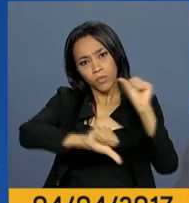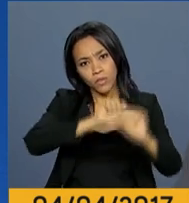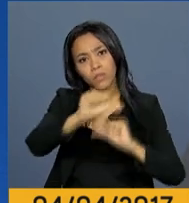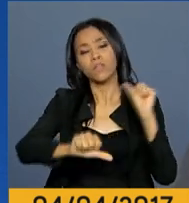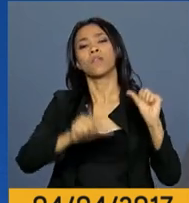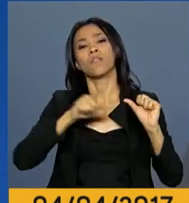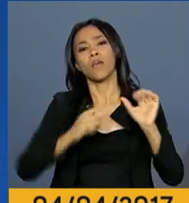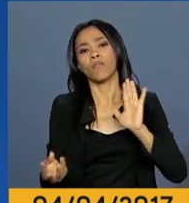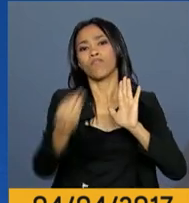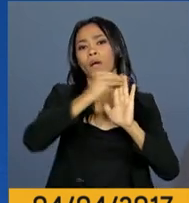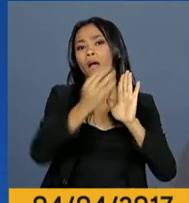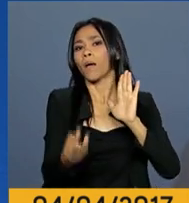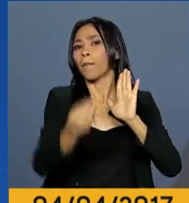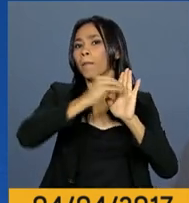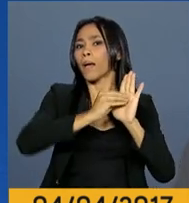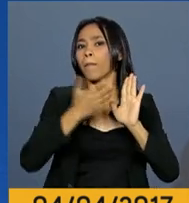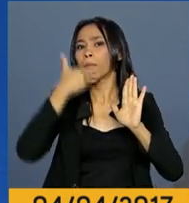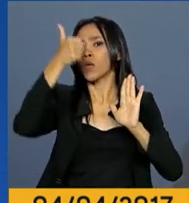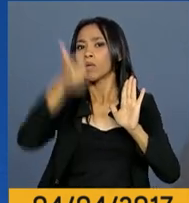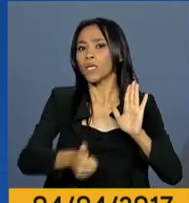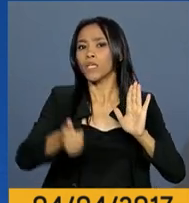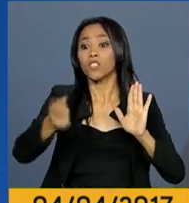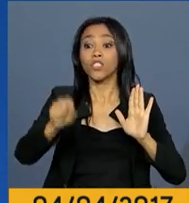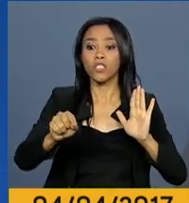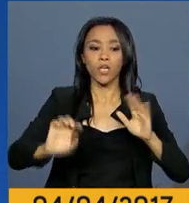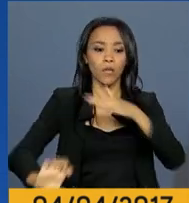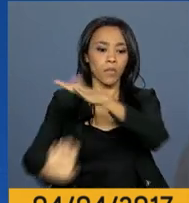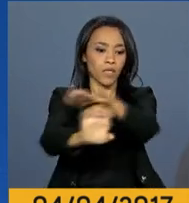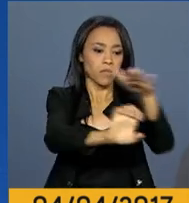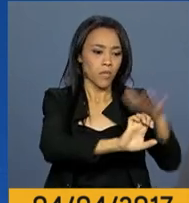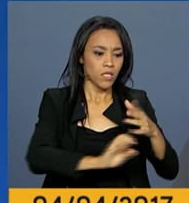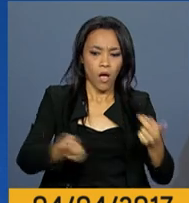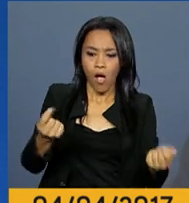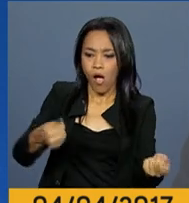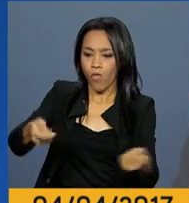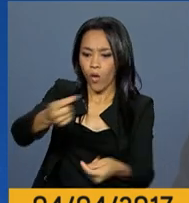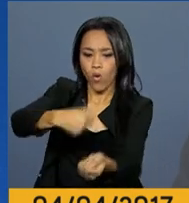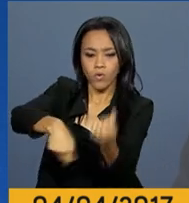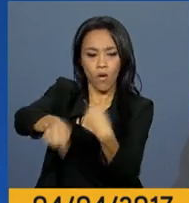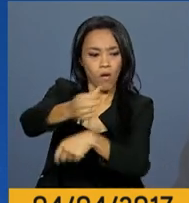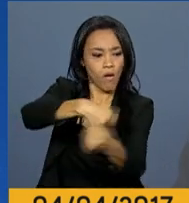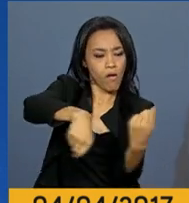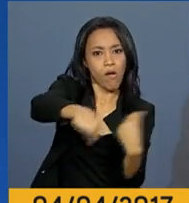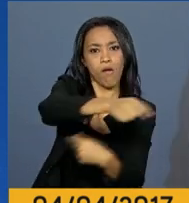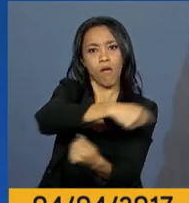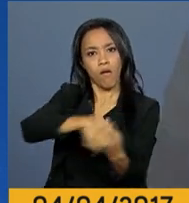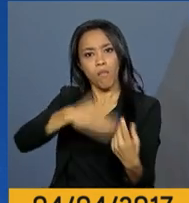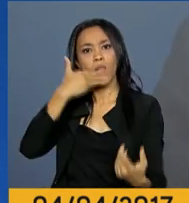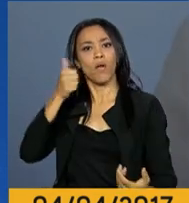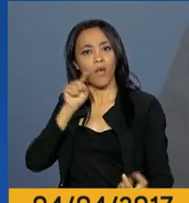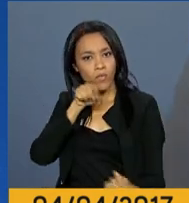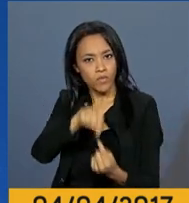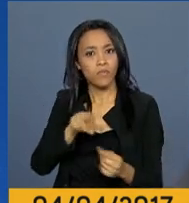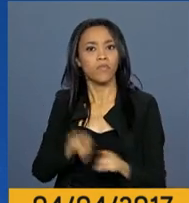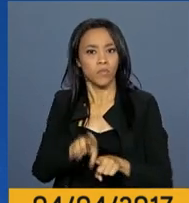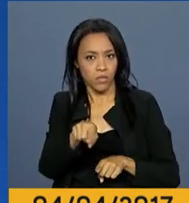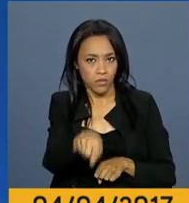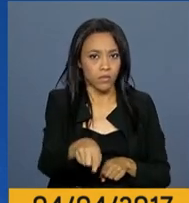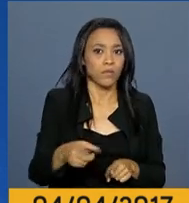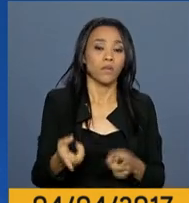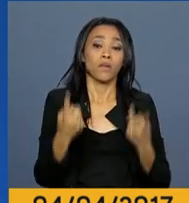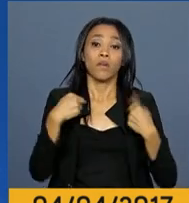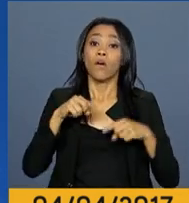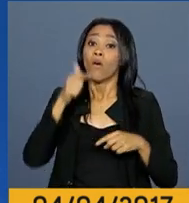inclui também a melhoria do ambiente de negócios, o aumento da produtividade e o ganho de eficiência. Um primeiro passo